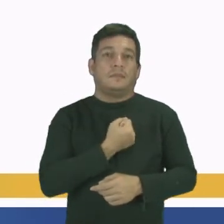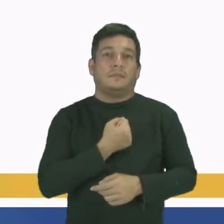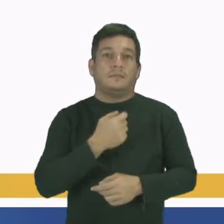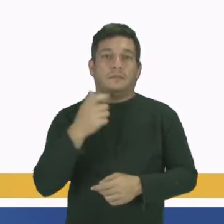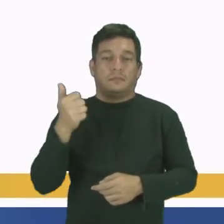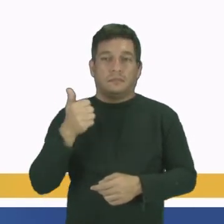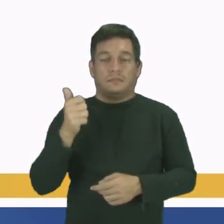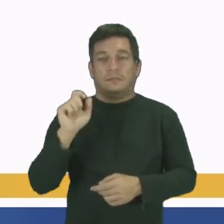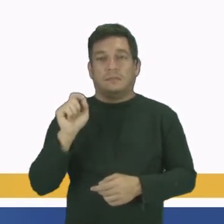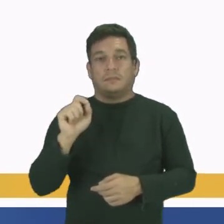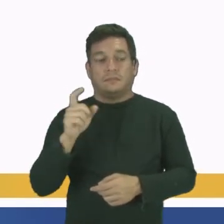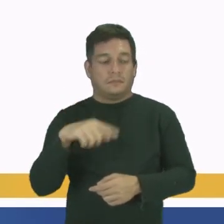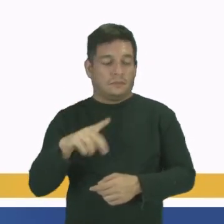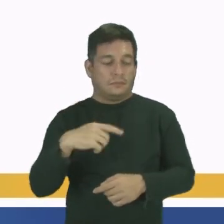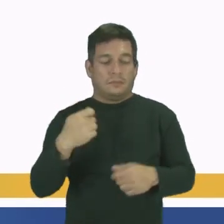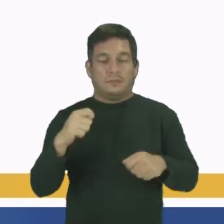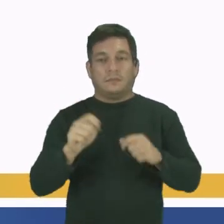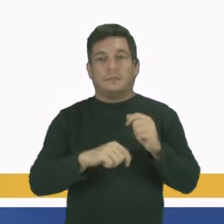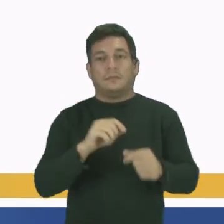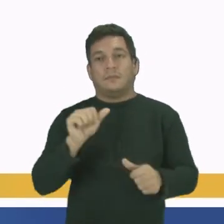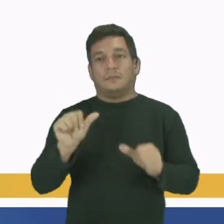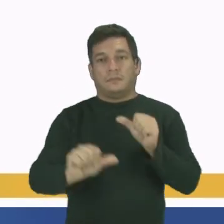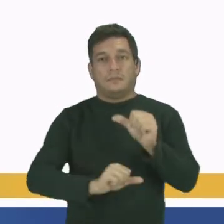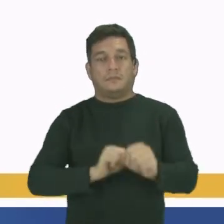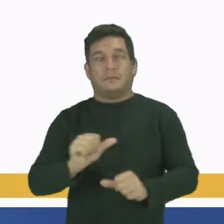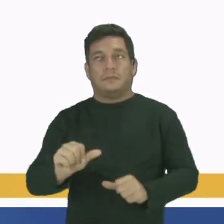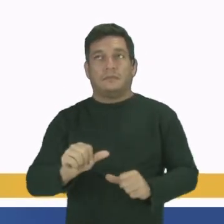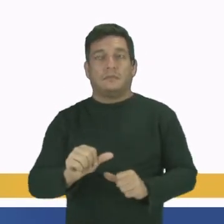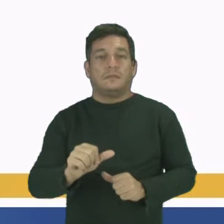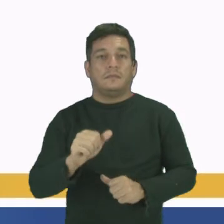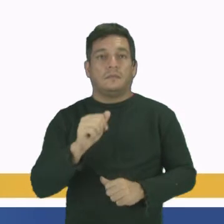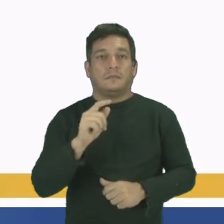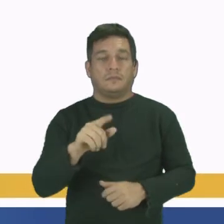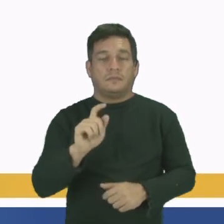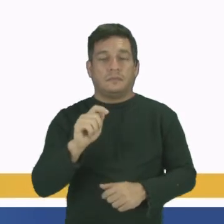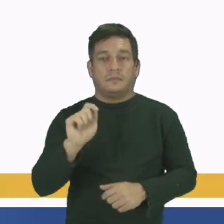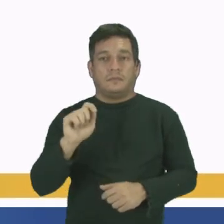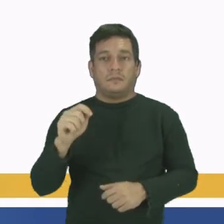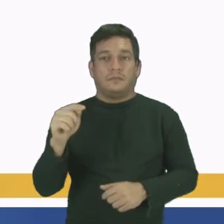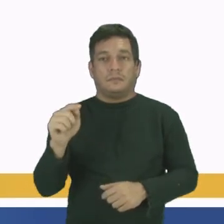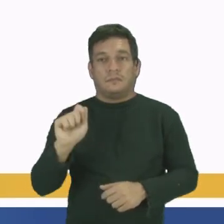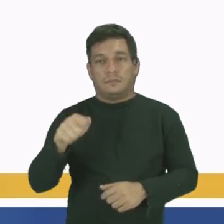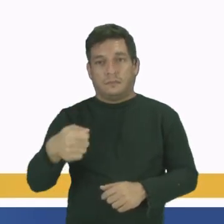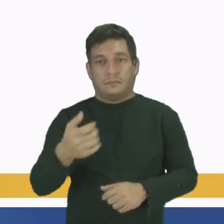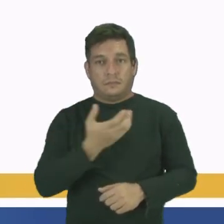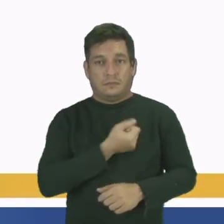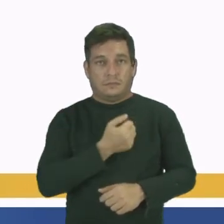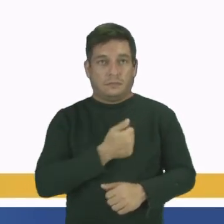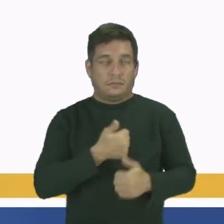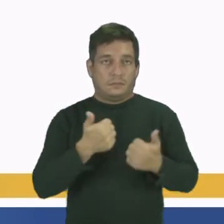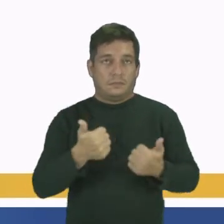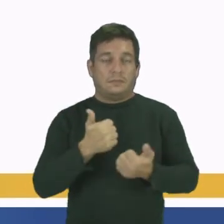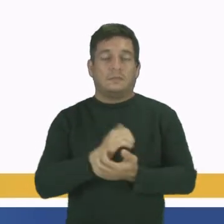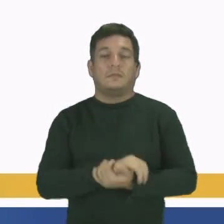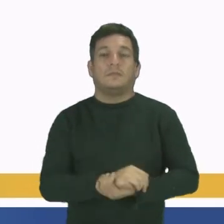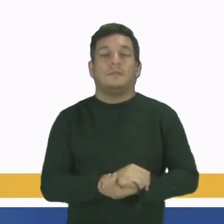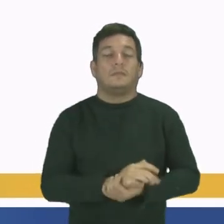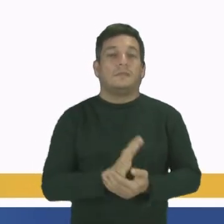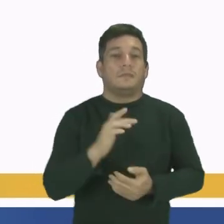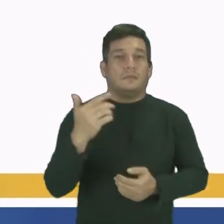primeiro, você deve inverter o sinal desse número, certo?